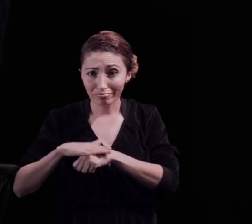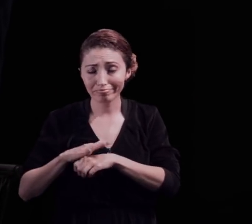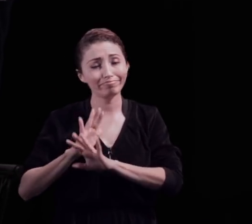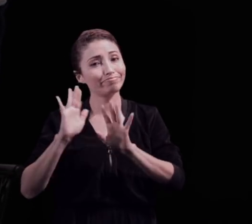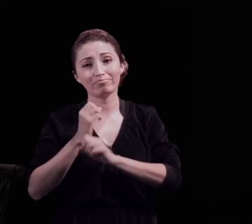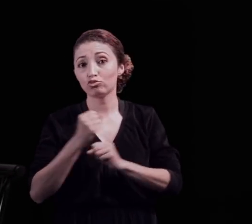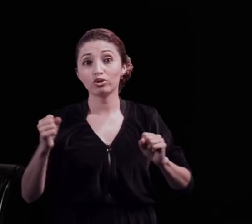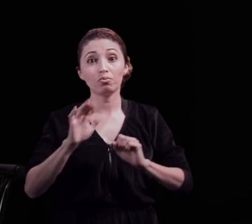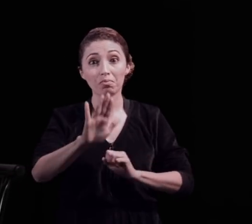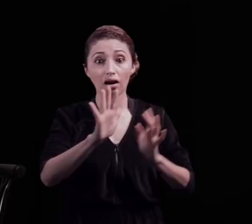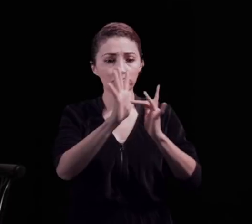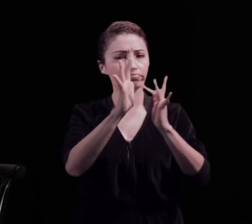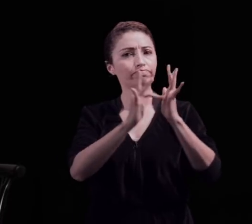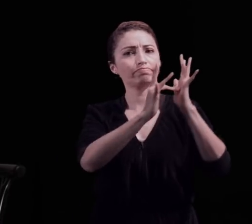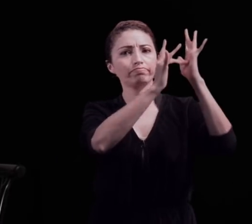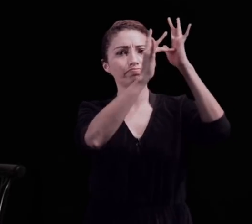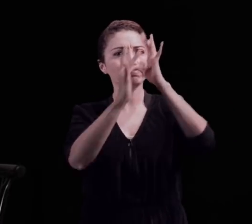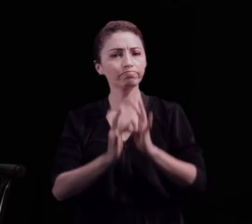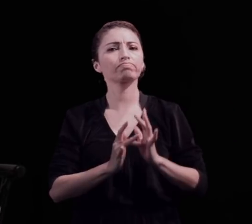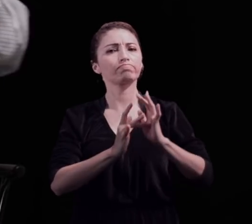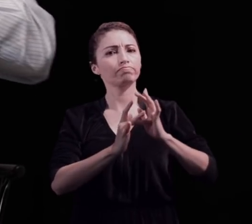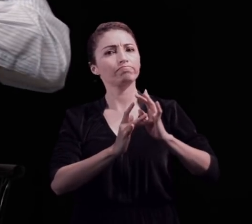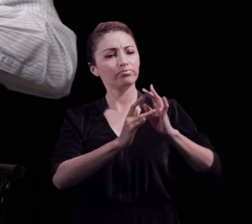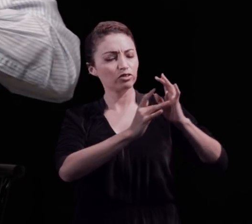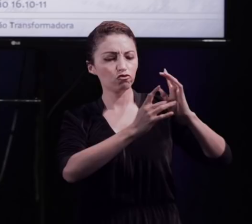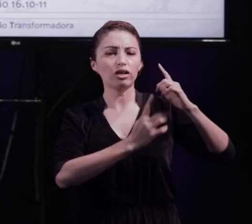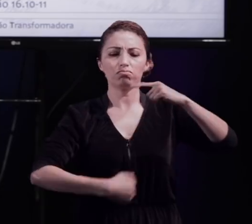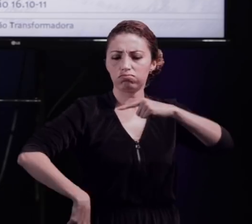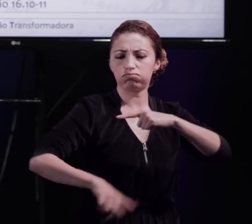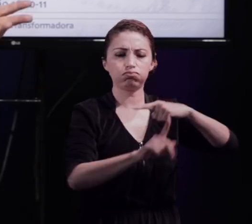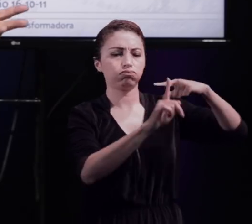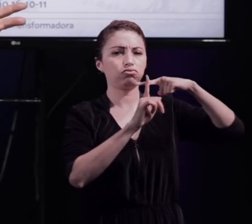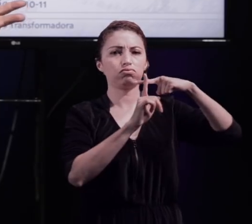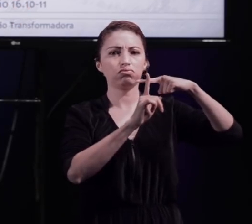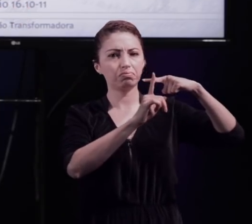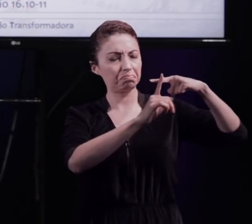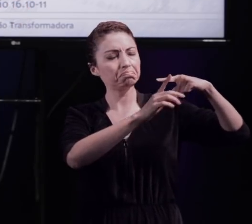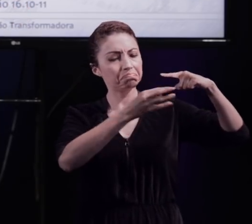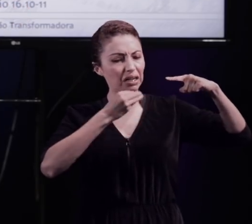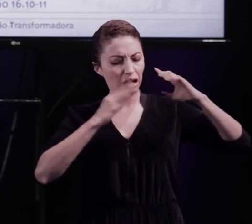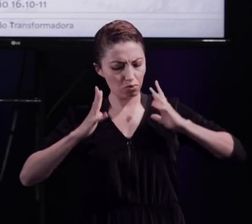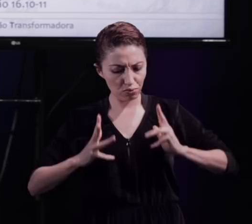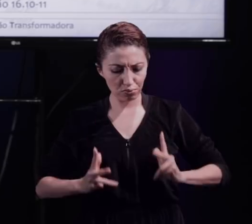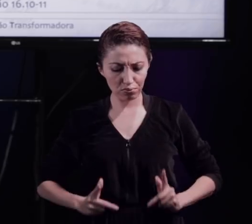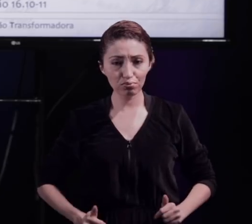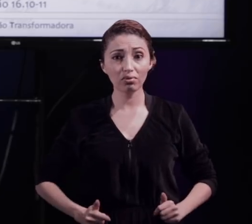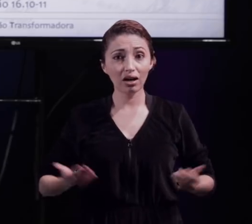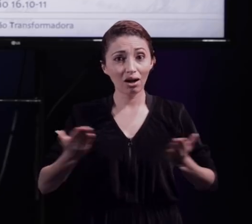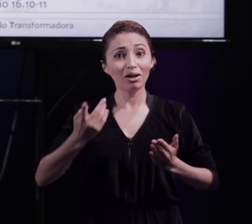Deus. E em Cristo Jesus, nós somos feitos justiça de